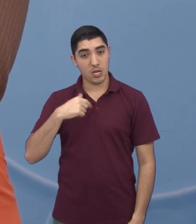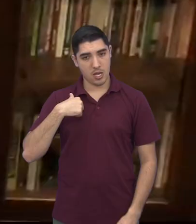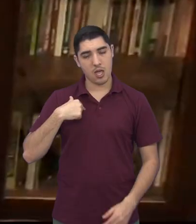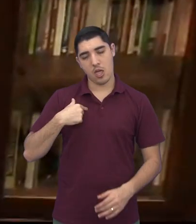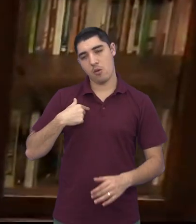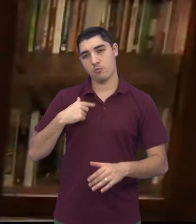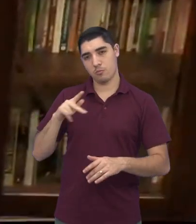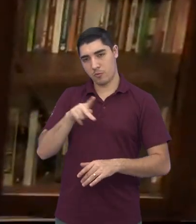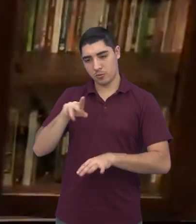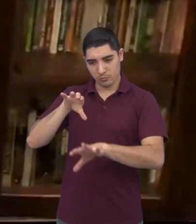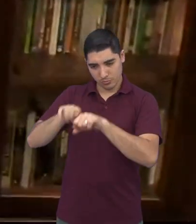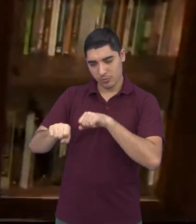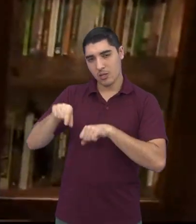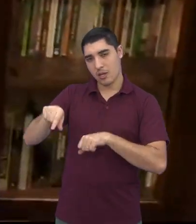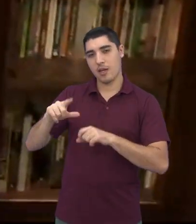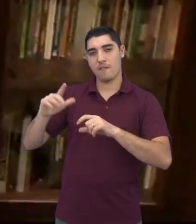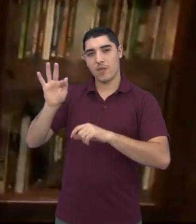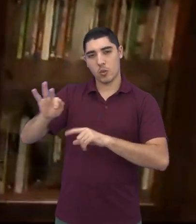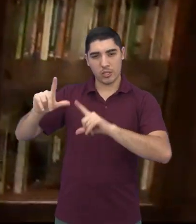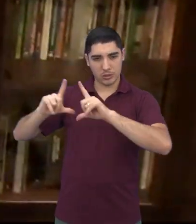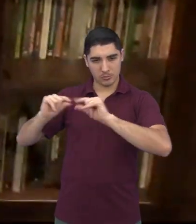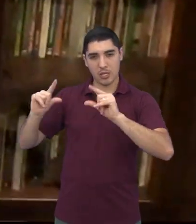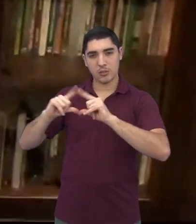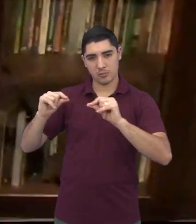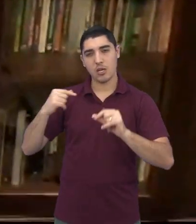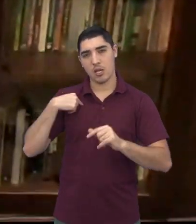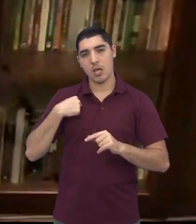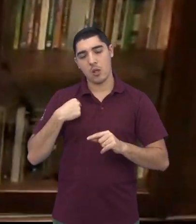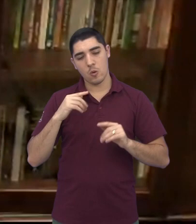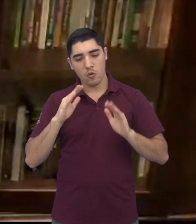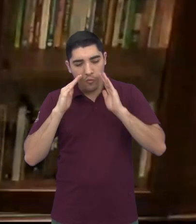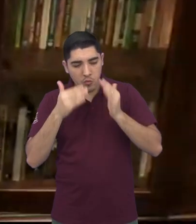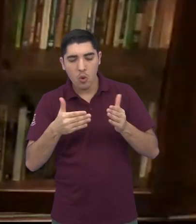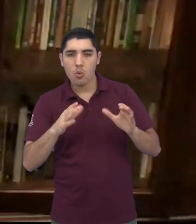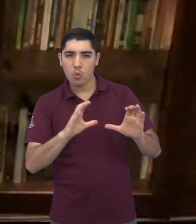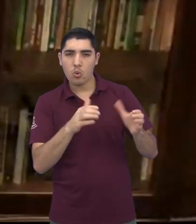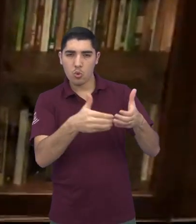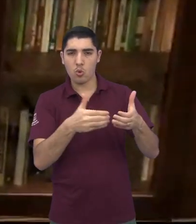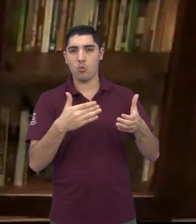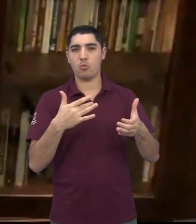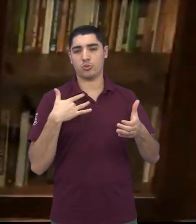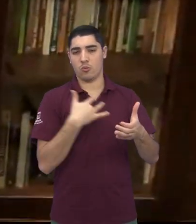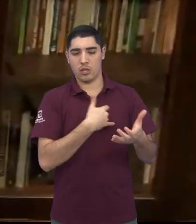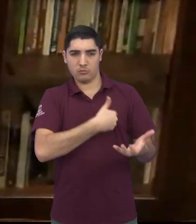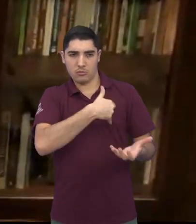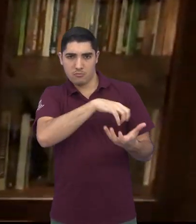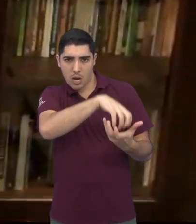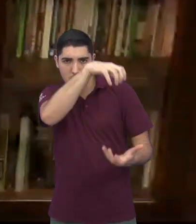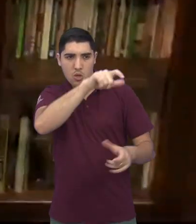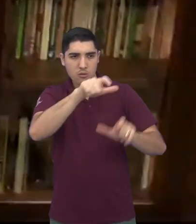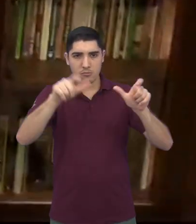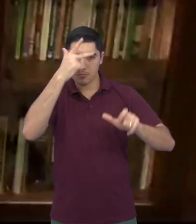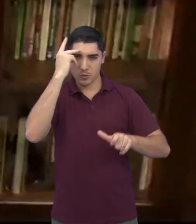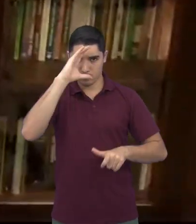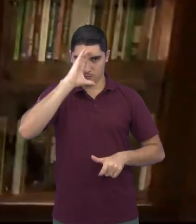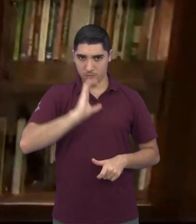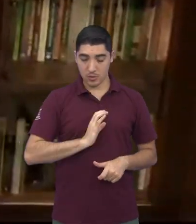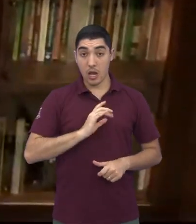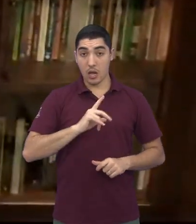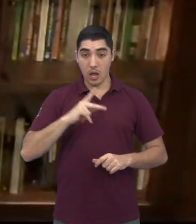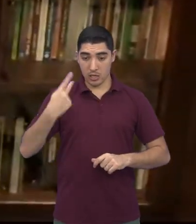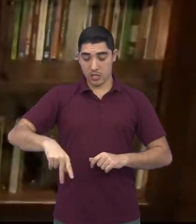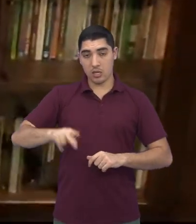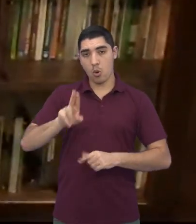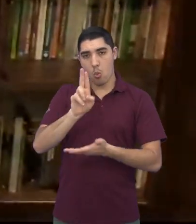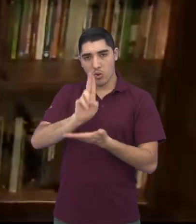da Universidade de Brasília, coordeno o grupo de trabalho Envelhecimento Saudável Participativo Cidadão da Universidade